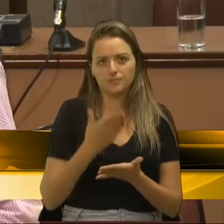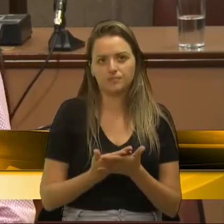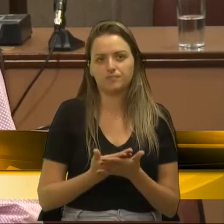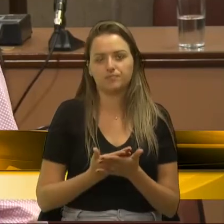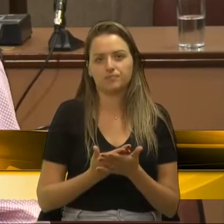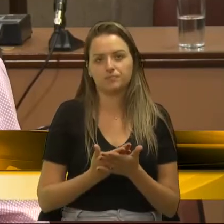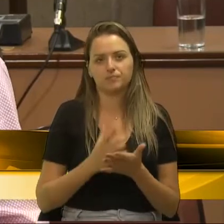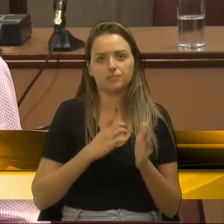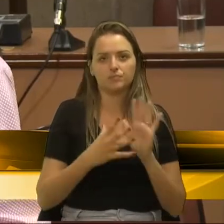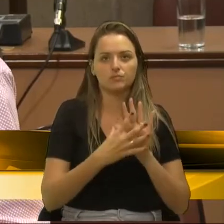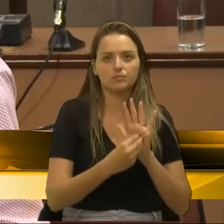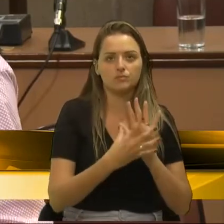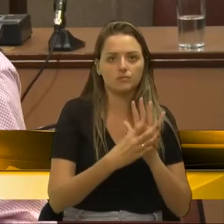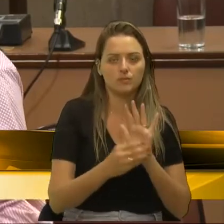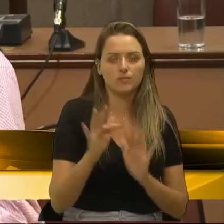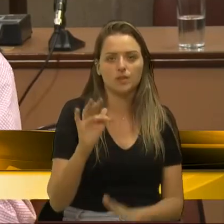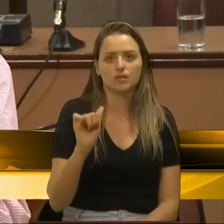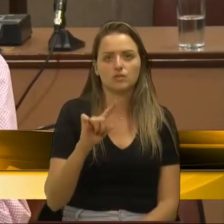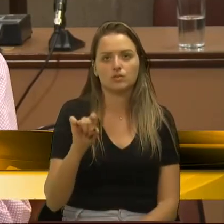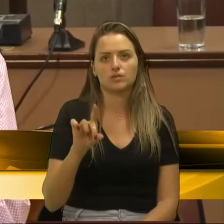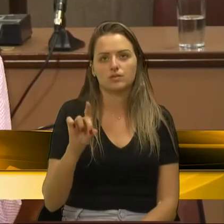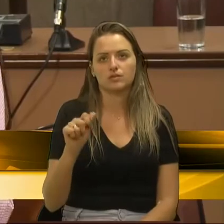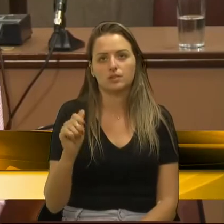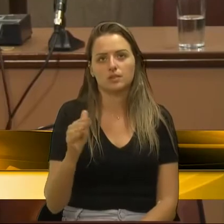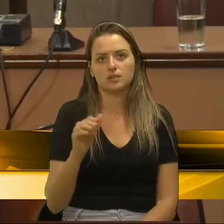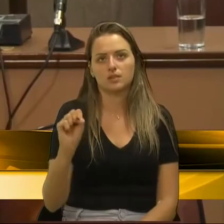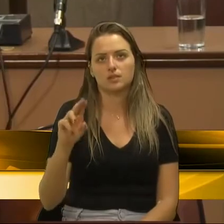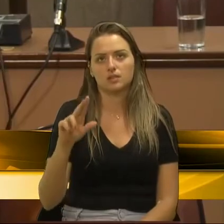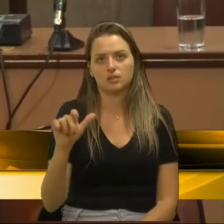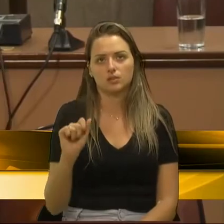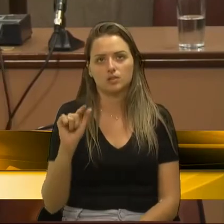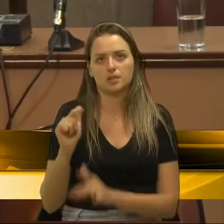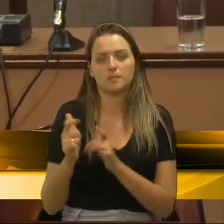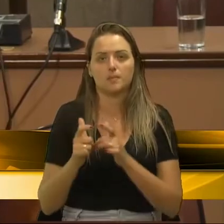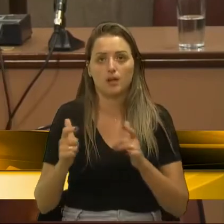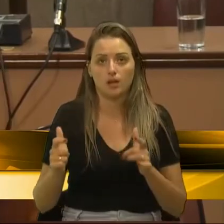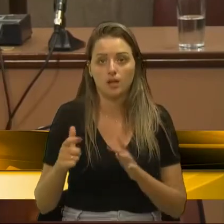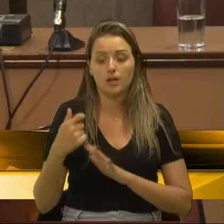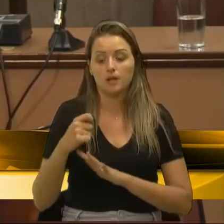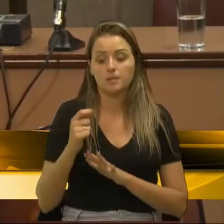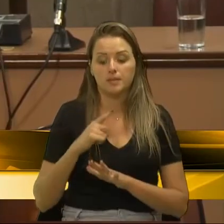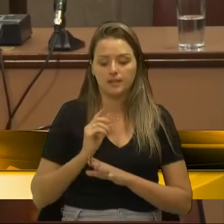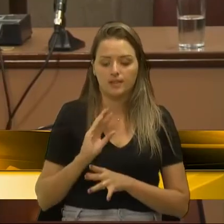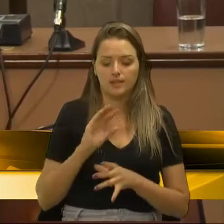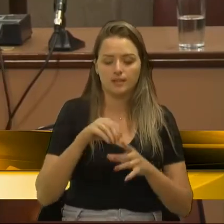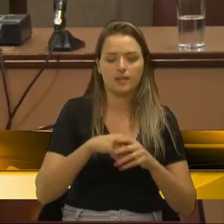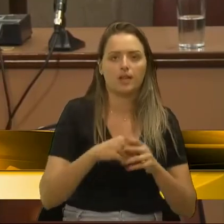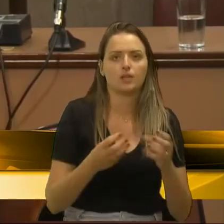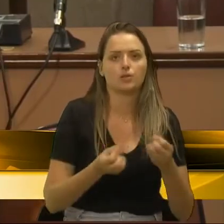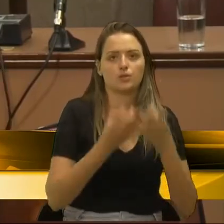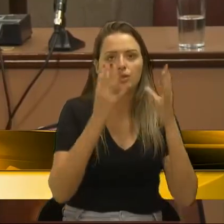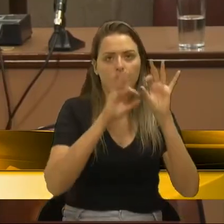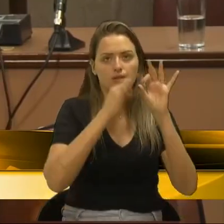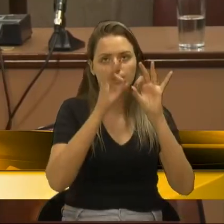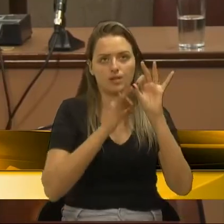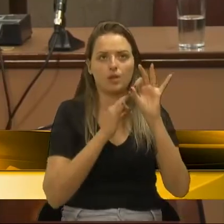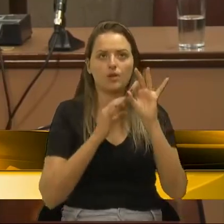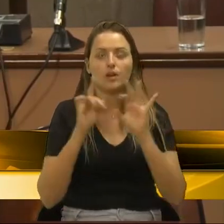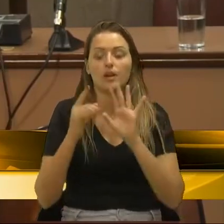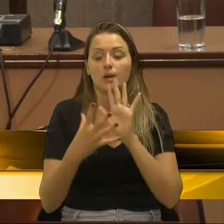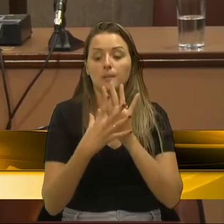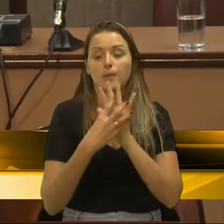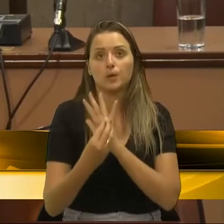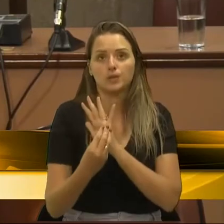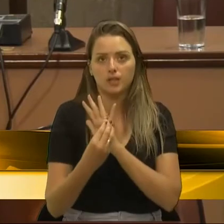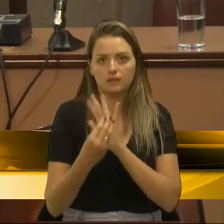o modelo de Fazenda Souza, ainda ampliado, teria que existir dentro da festa da uva. Isso dá para copiar como modelo